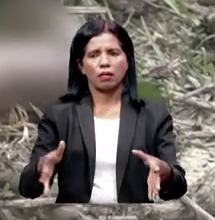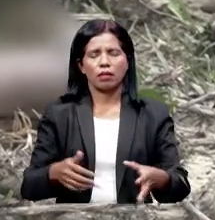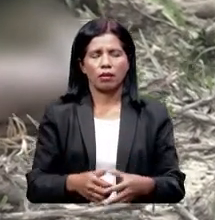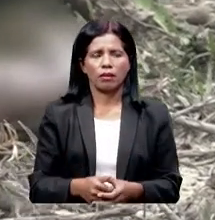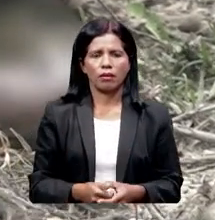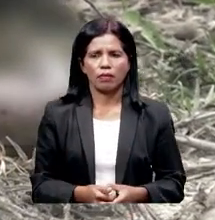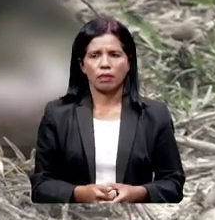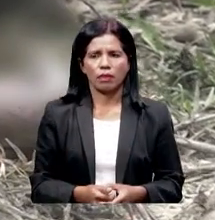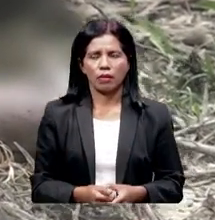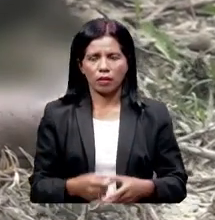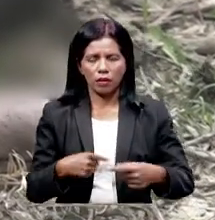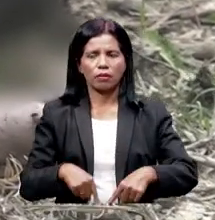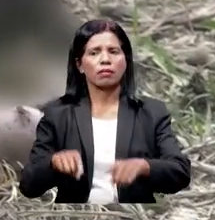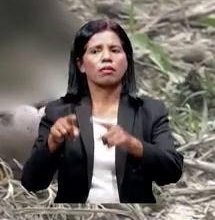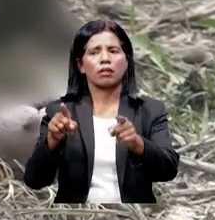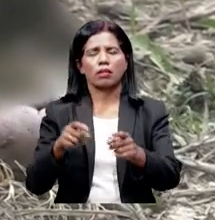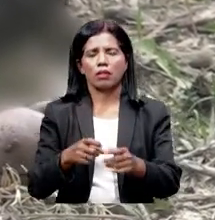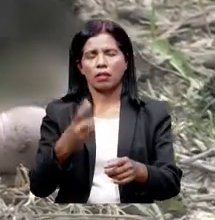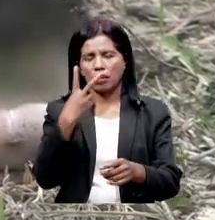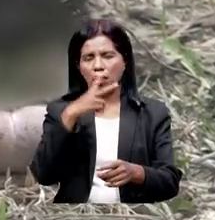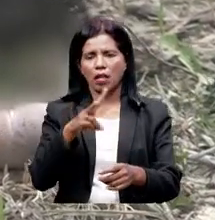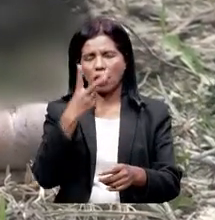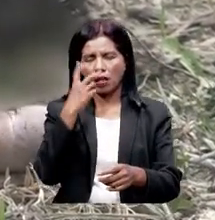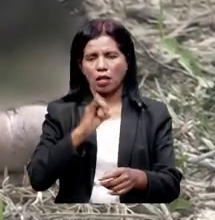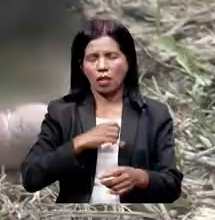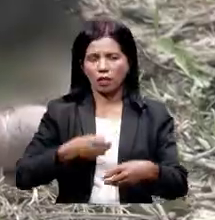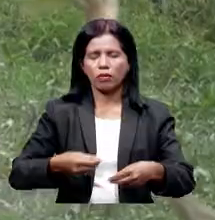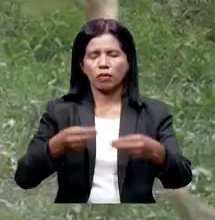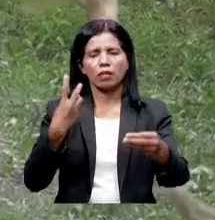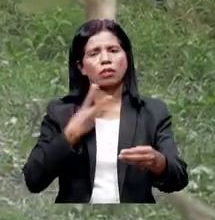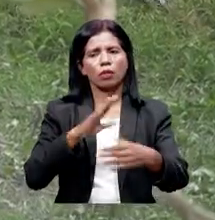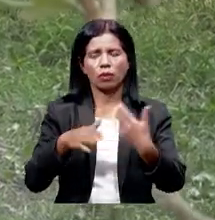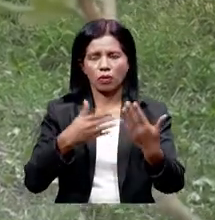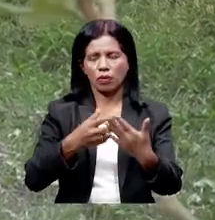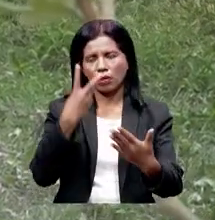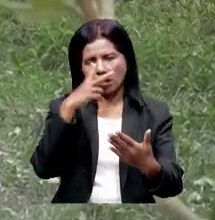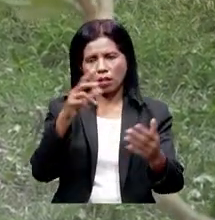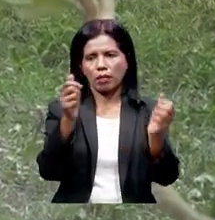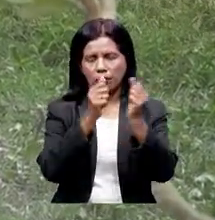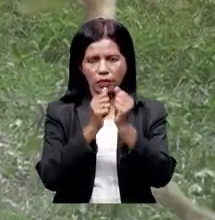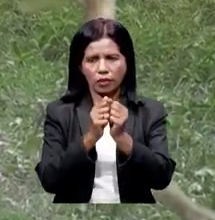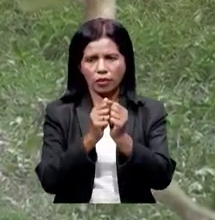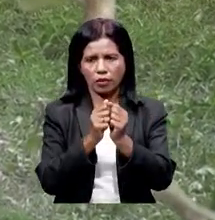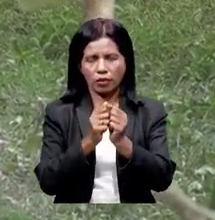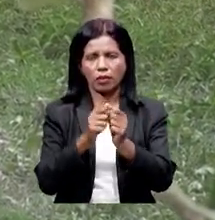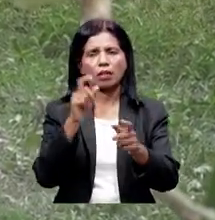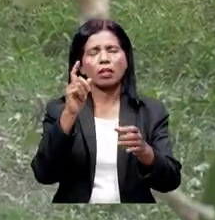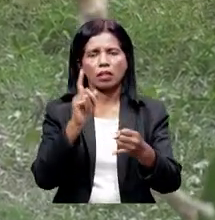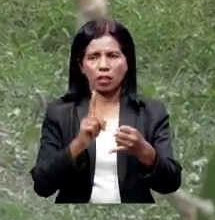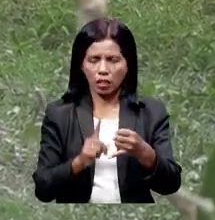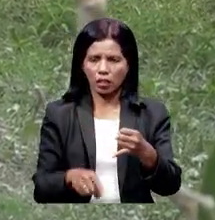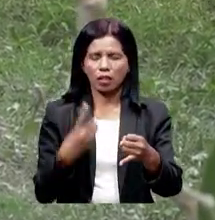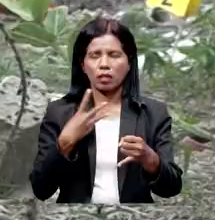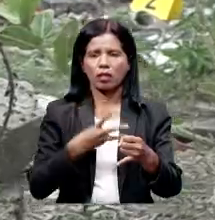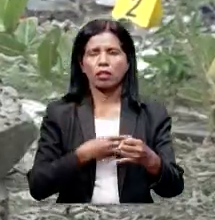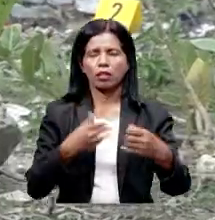idane filafali au soe filafali baita hoto atu ite hare odikus mai bele